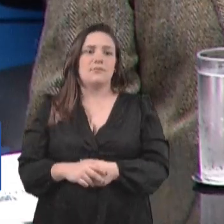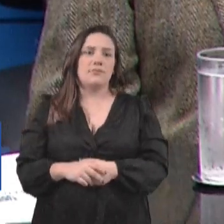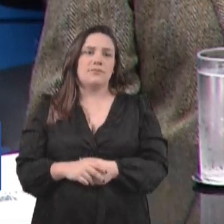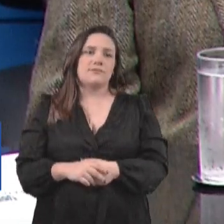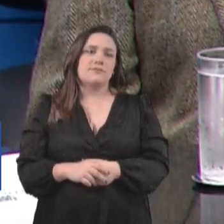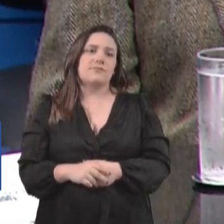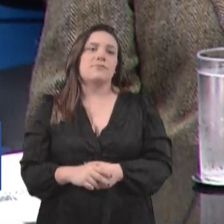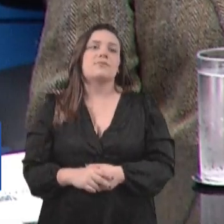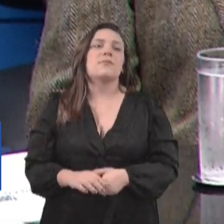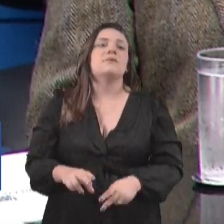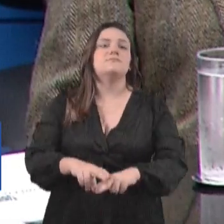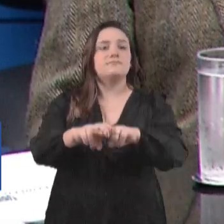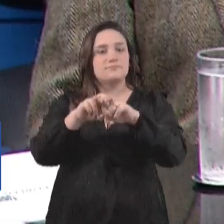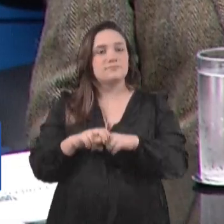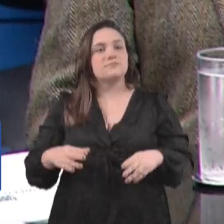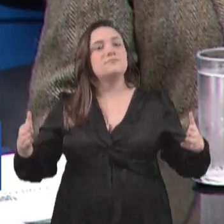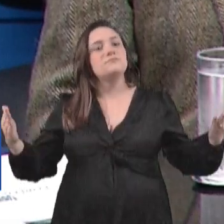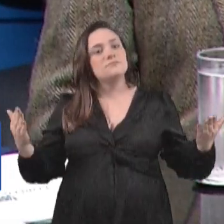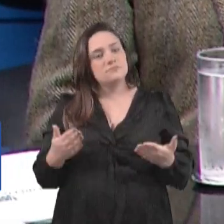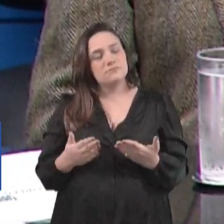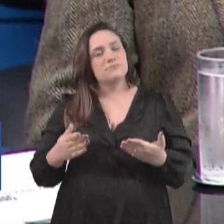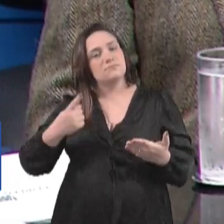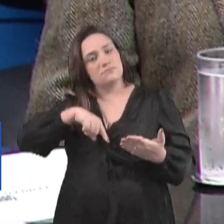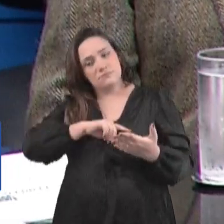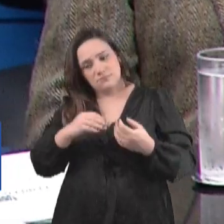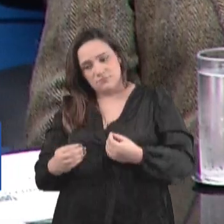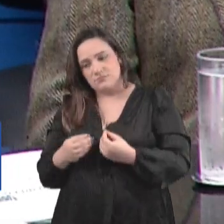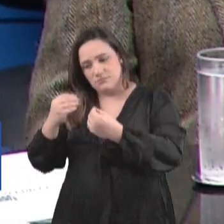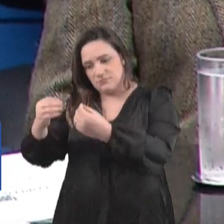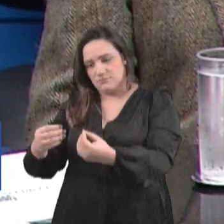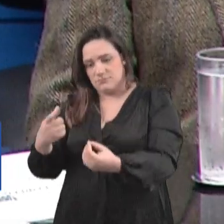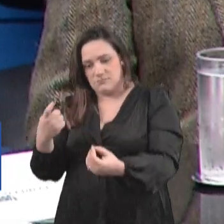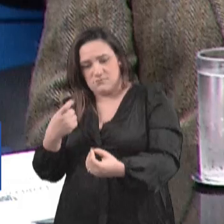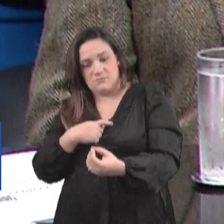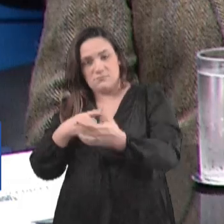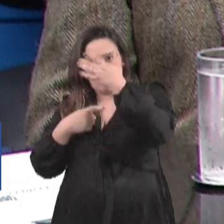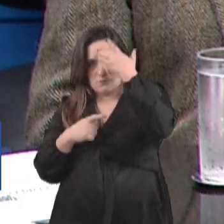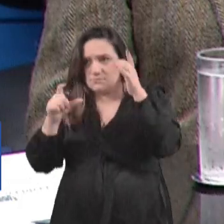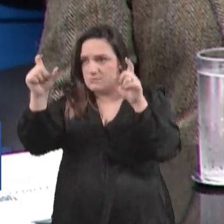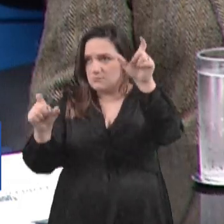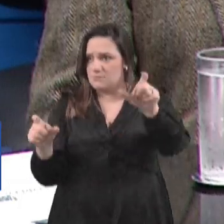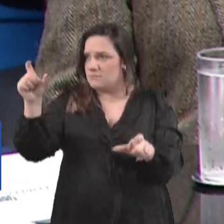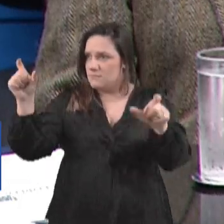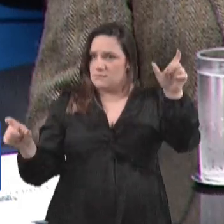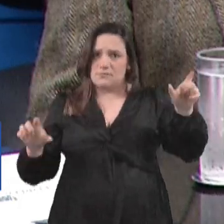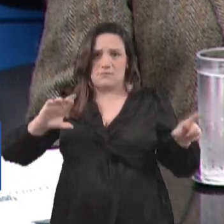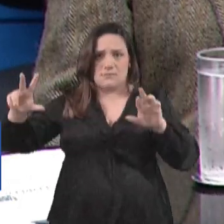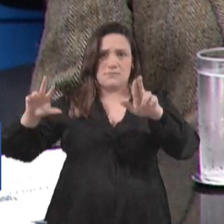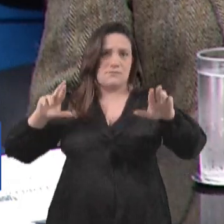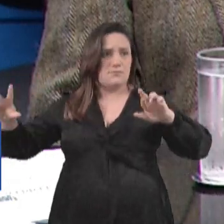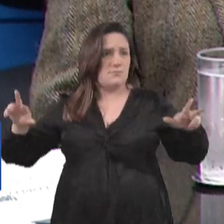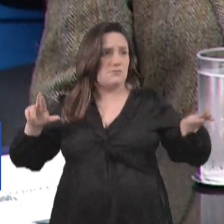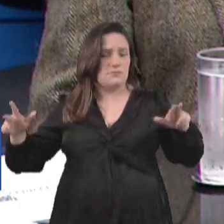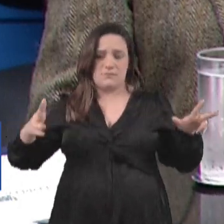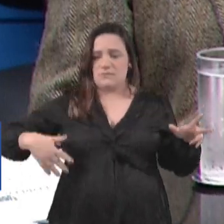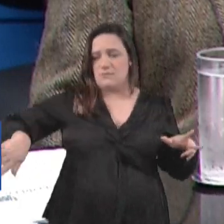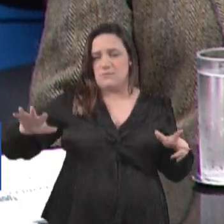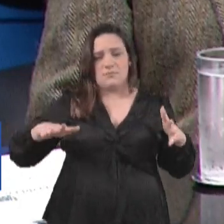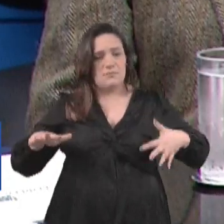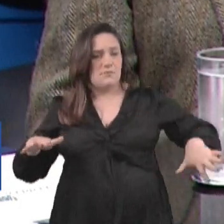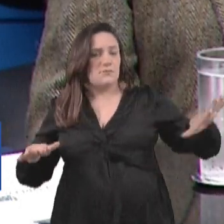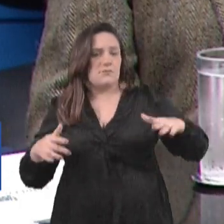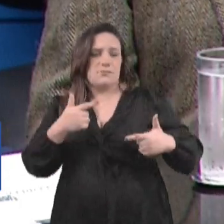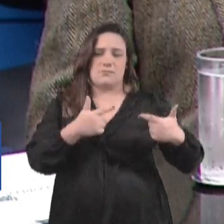E é por isso que, ao entregarmos hoje esta comenda a personalidades de diferentes áreas do saber,